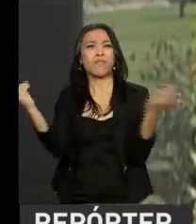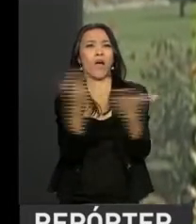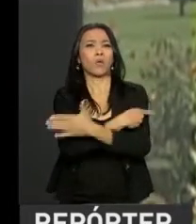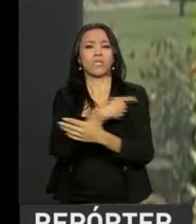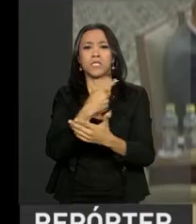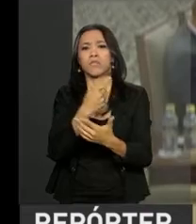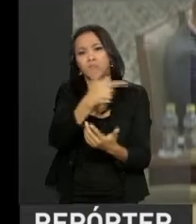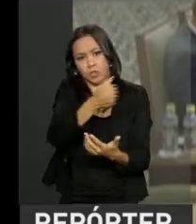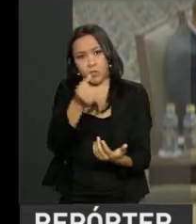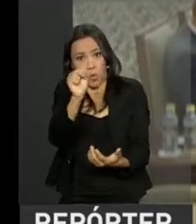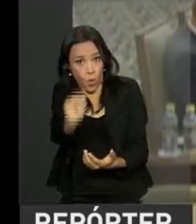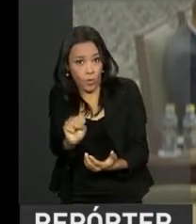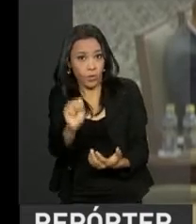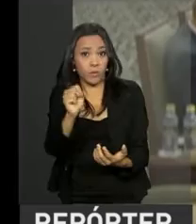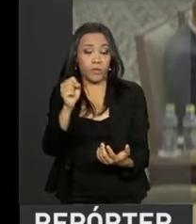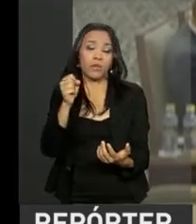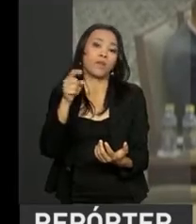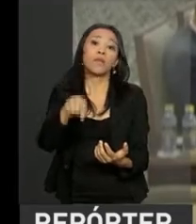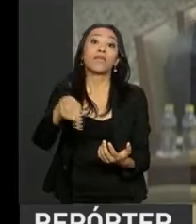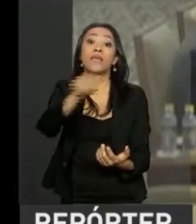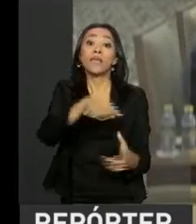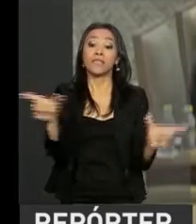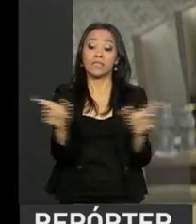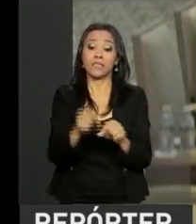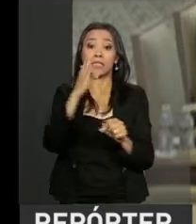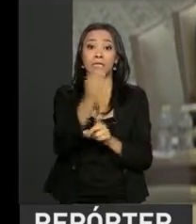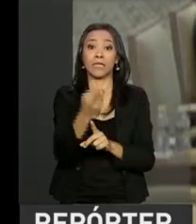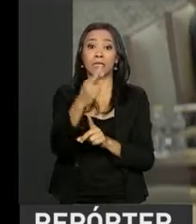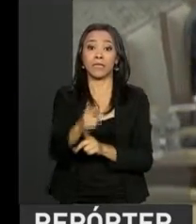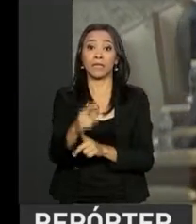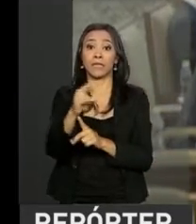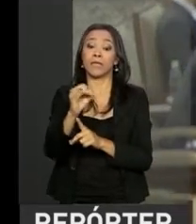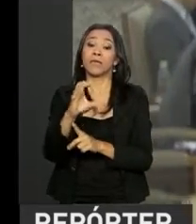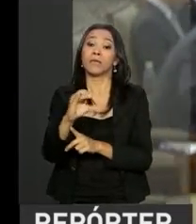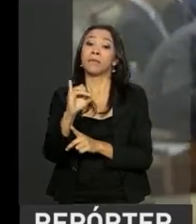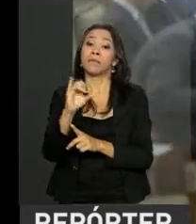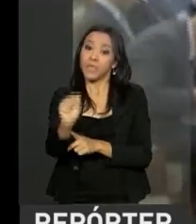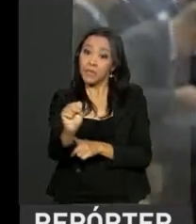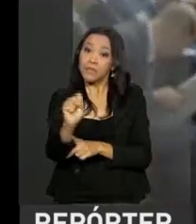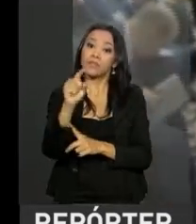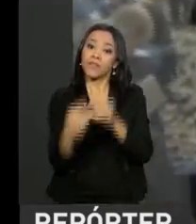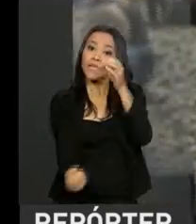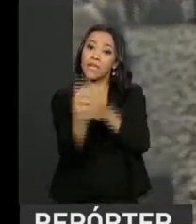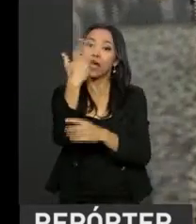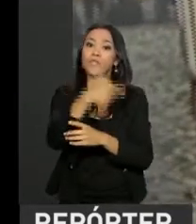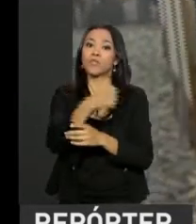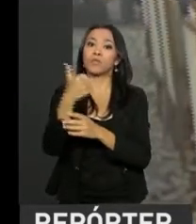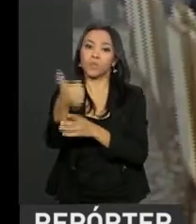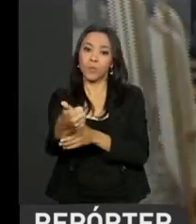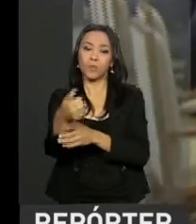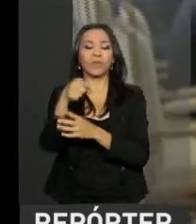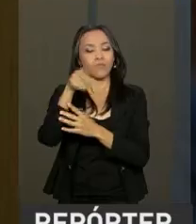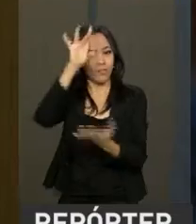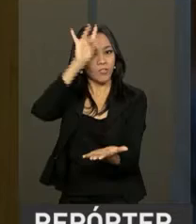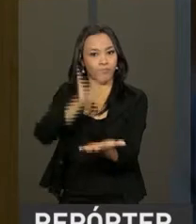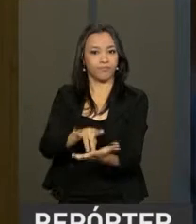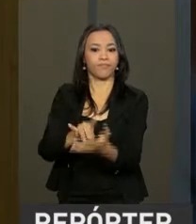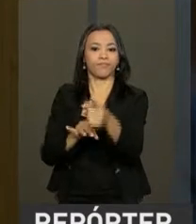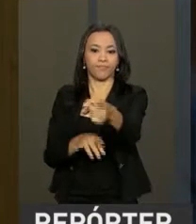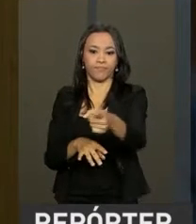em 2008 fizeram com que o apelido BRICS, criado em 2001 pela imprensa internacional, se concretizasse.